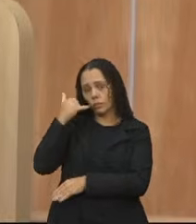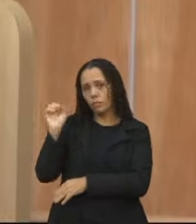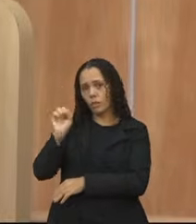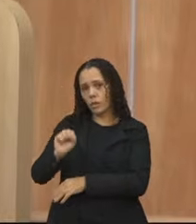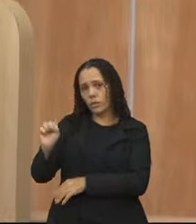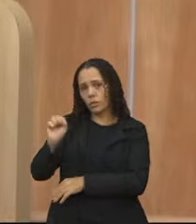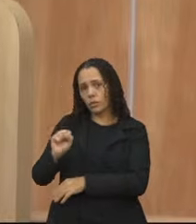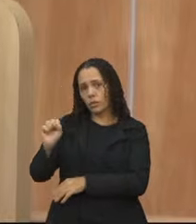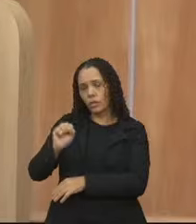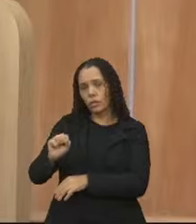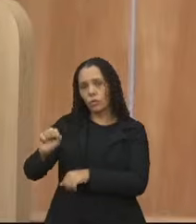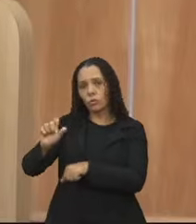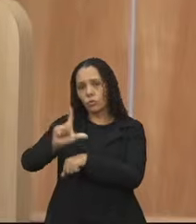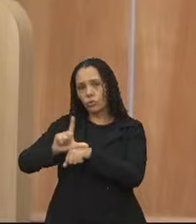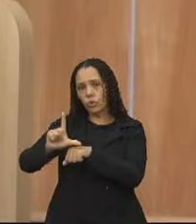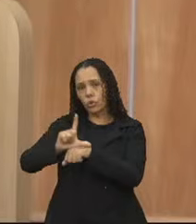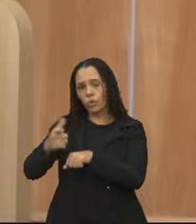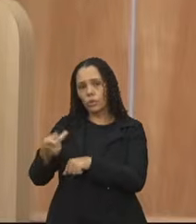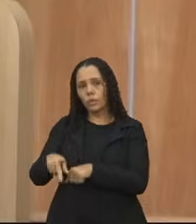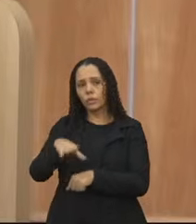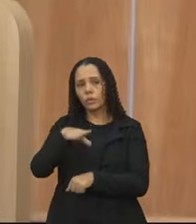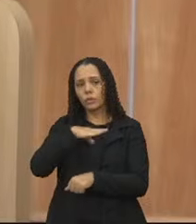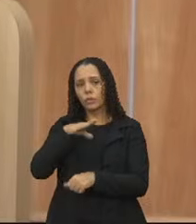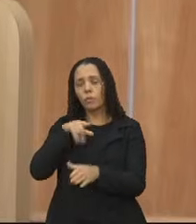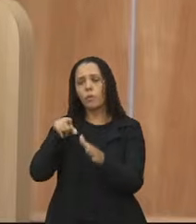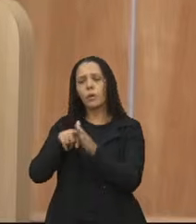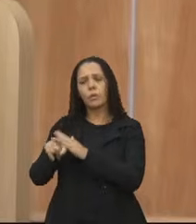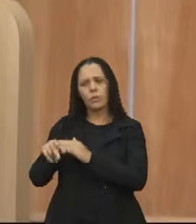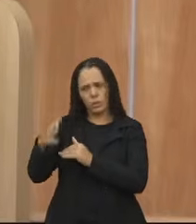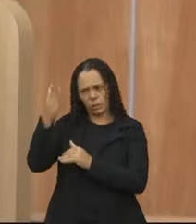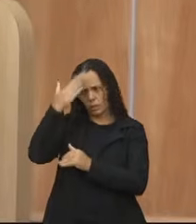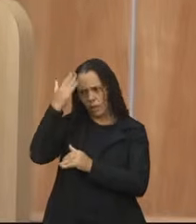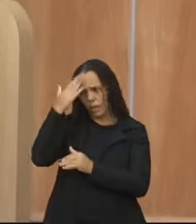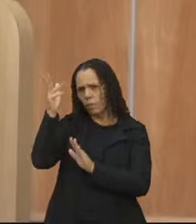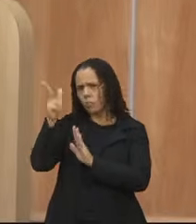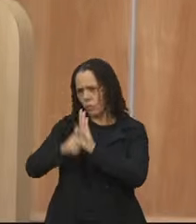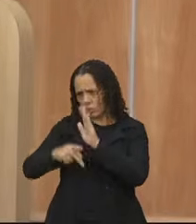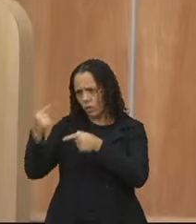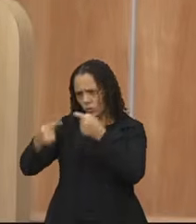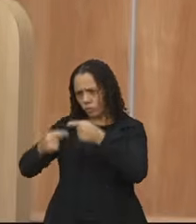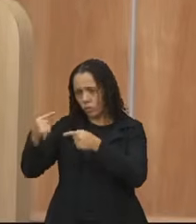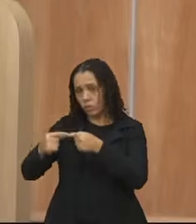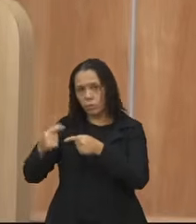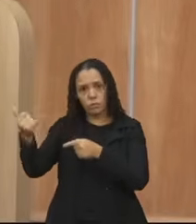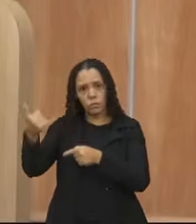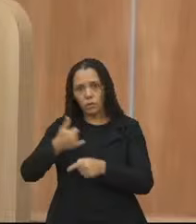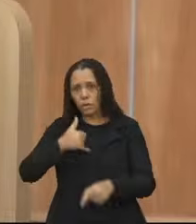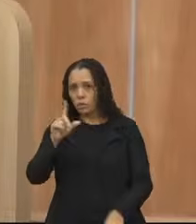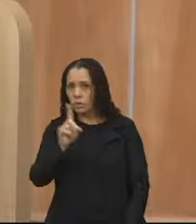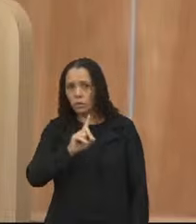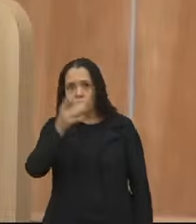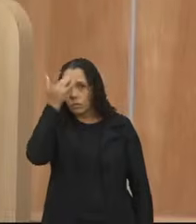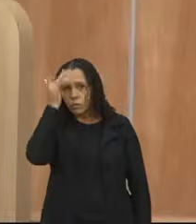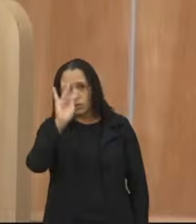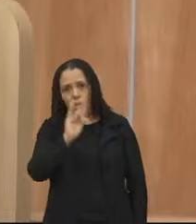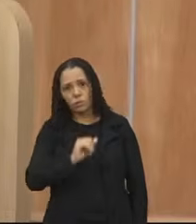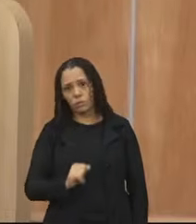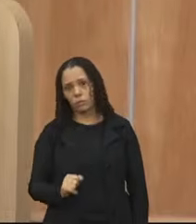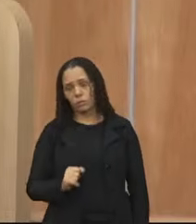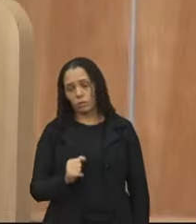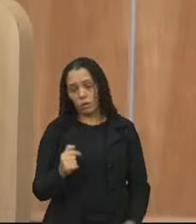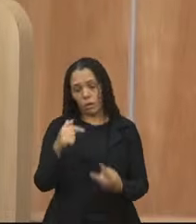para perguntar para eles se eles sabiam que o projeto ia ser discutido há 2 semanas. E eles disseram que não sabiam. Então, as 2 principais